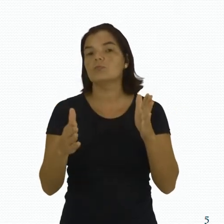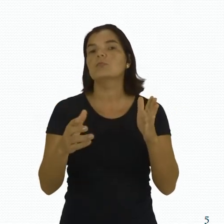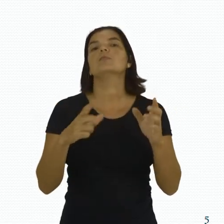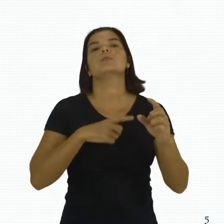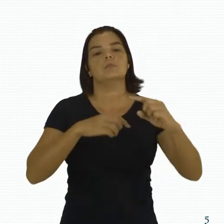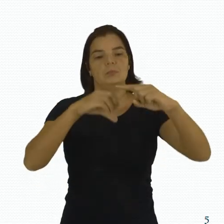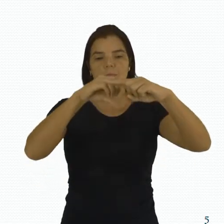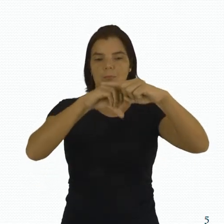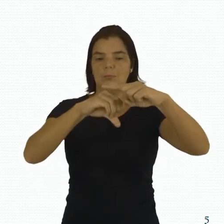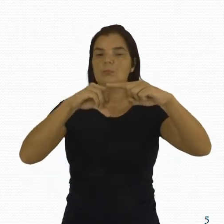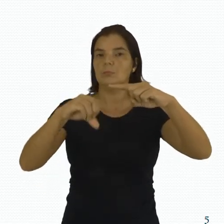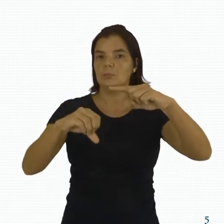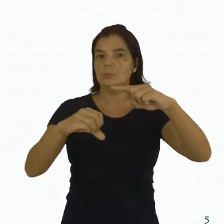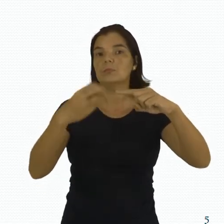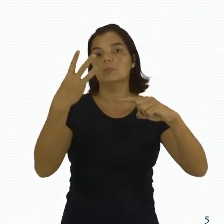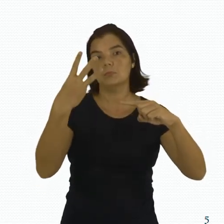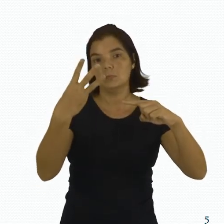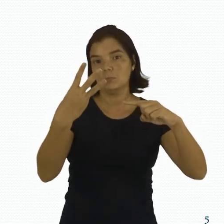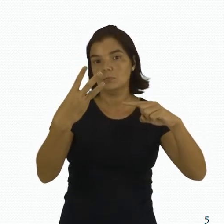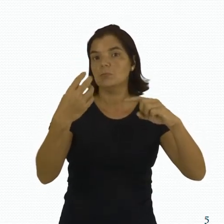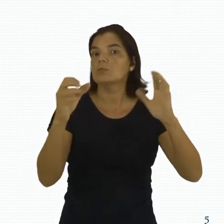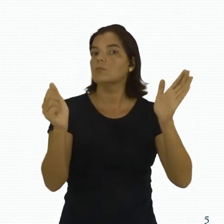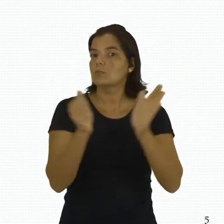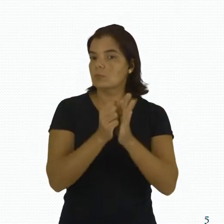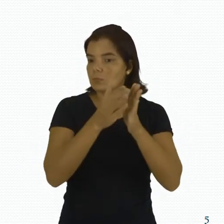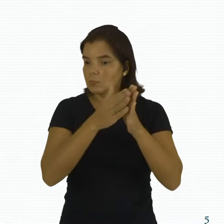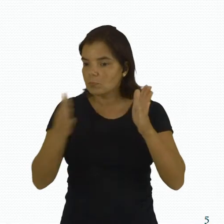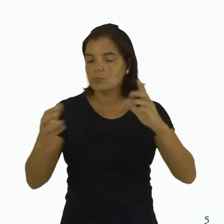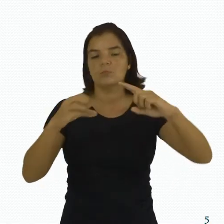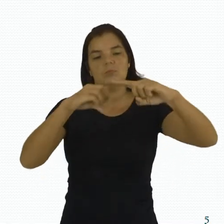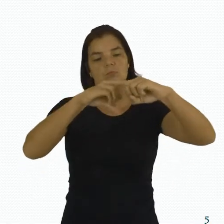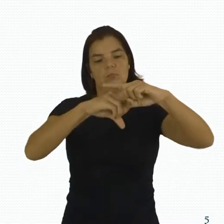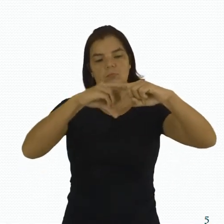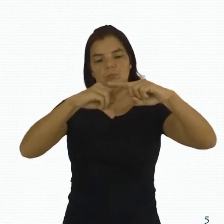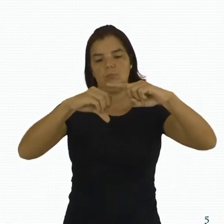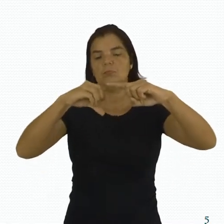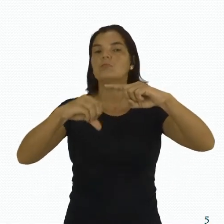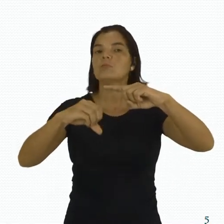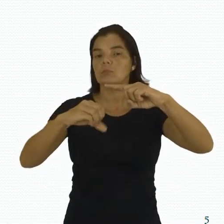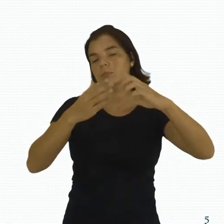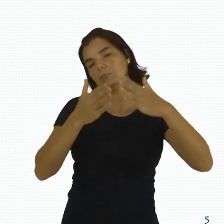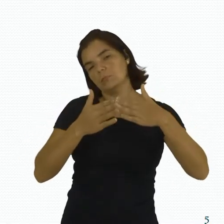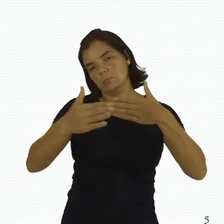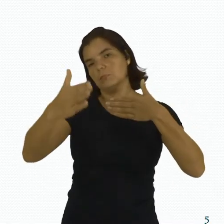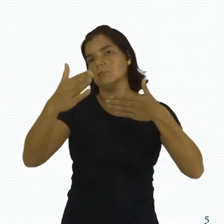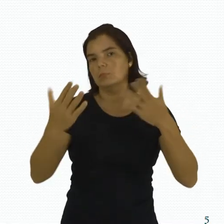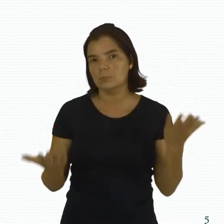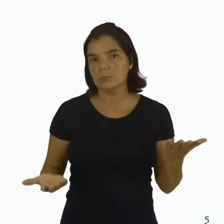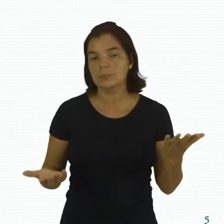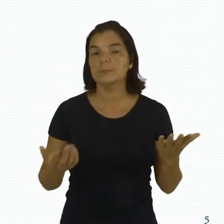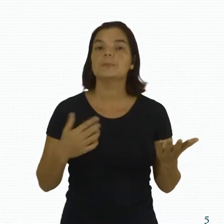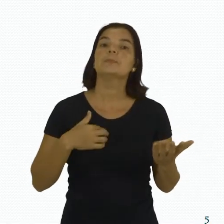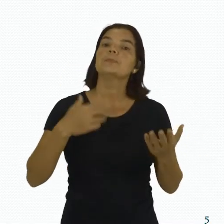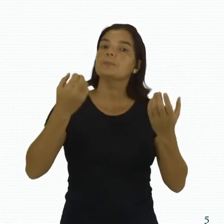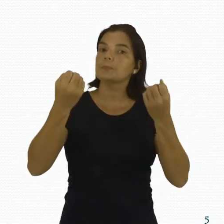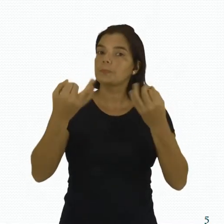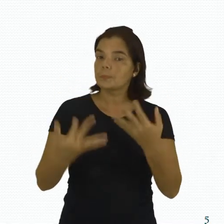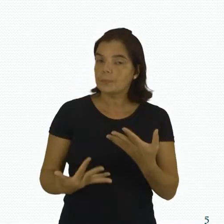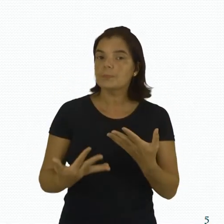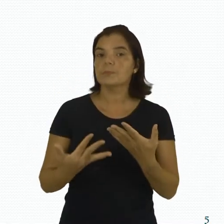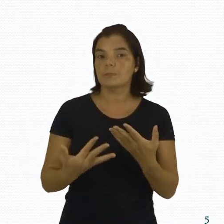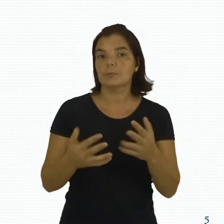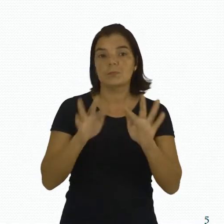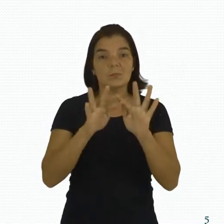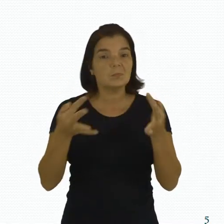2 noves. Se fossem 3 números que fizessem parte do período, seriam 3 noves e assim por diante. Então, quando a dízima periódica